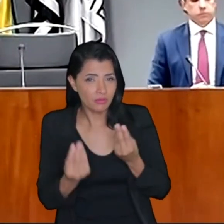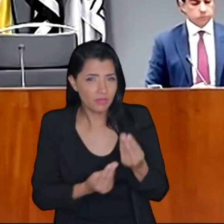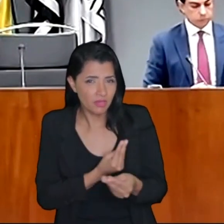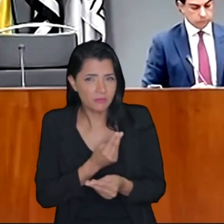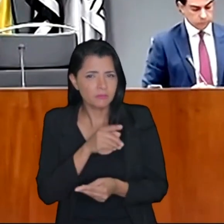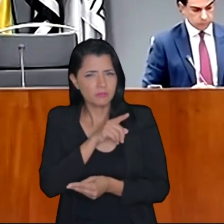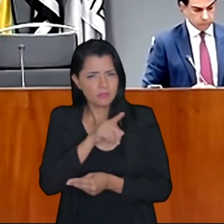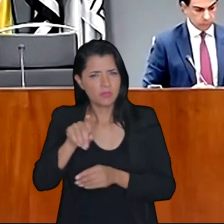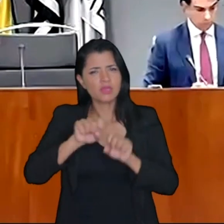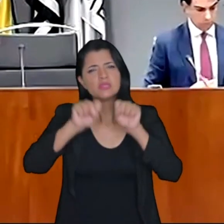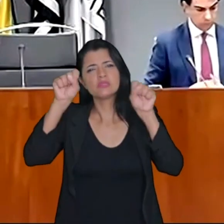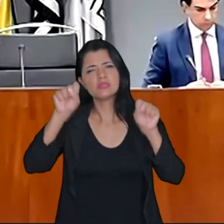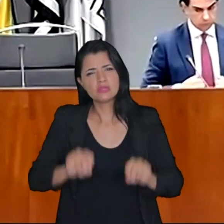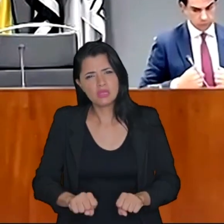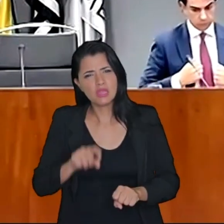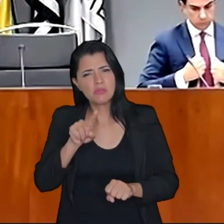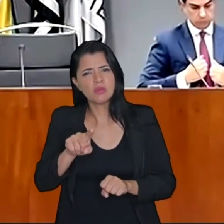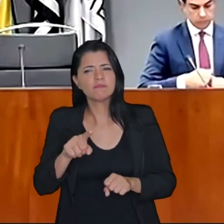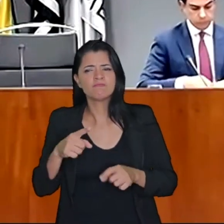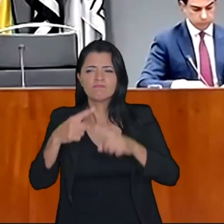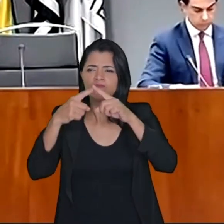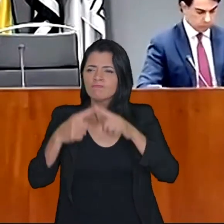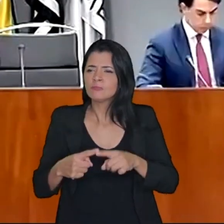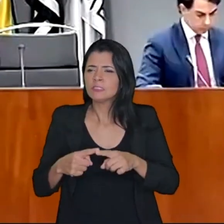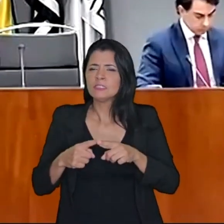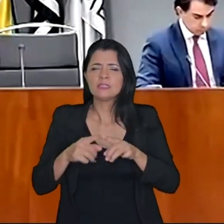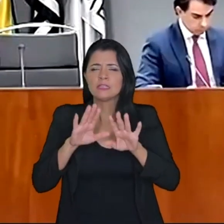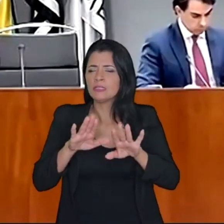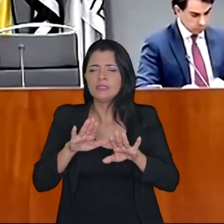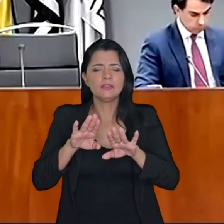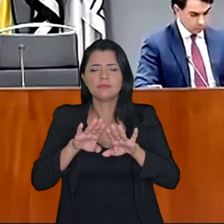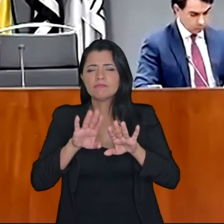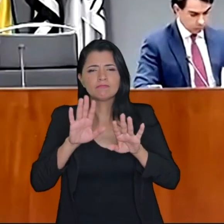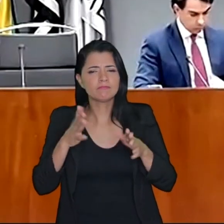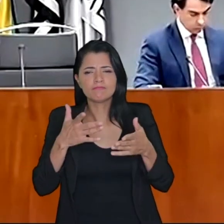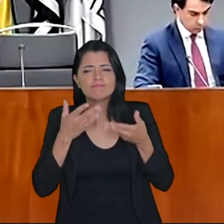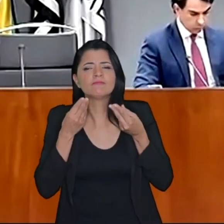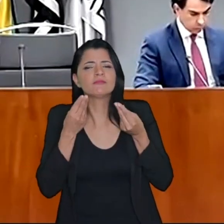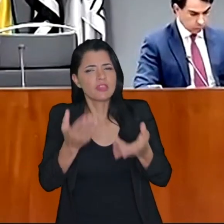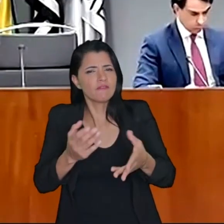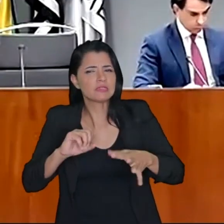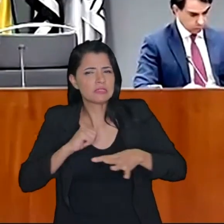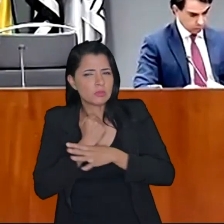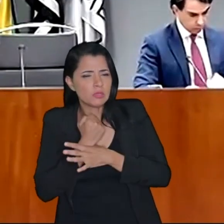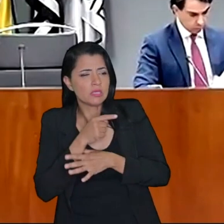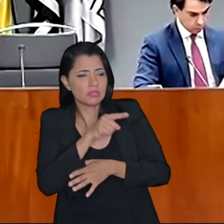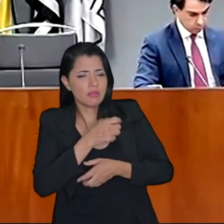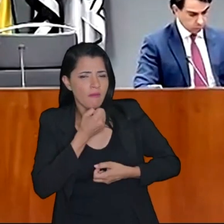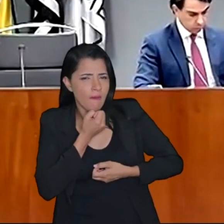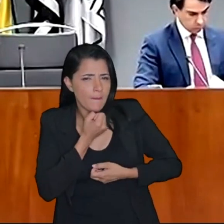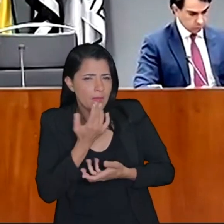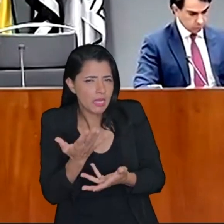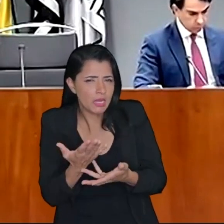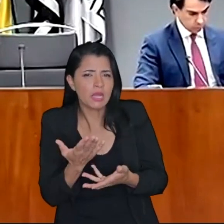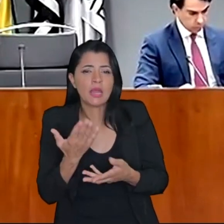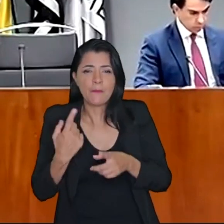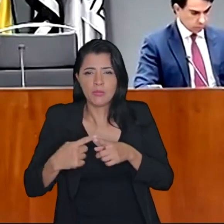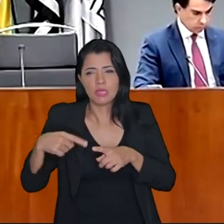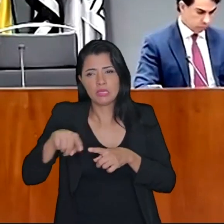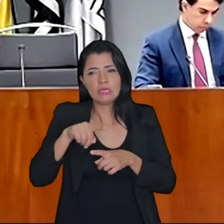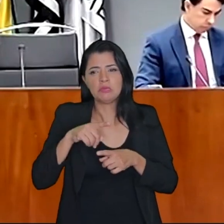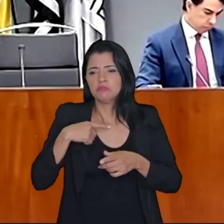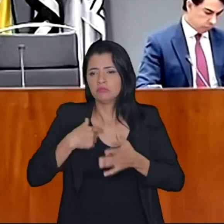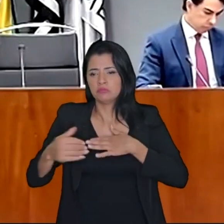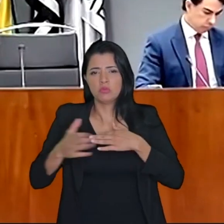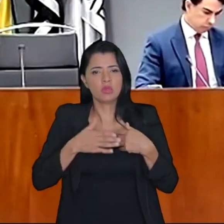esse sistema que, em parte, dava uma segurança para o colaborador, porque ele sabia que tudo aquilo, fosse qual